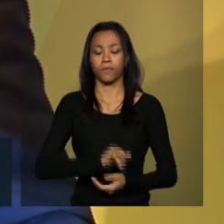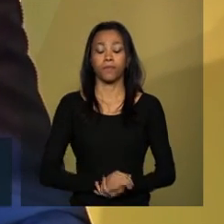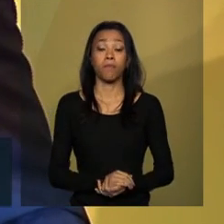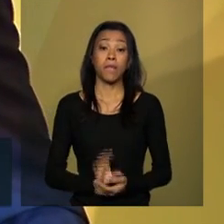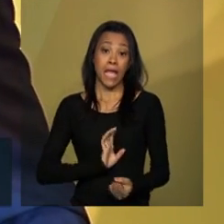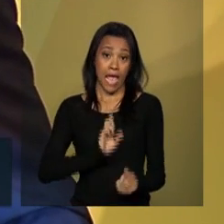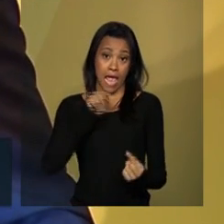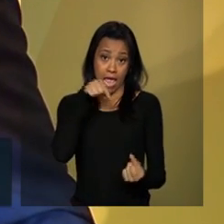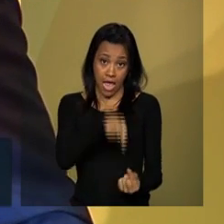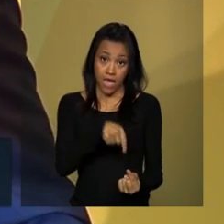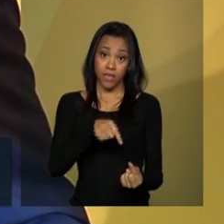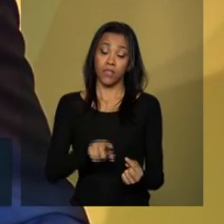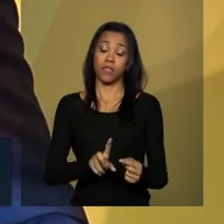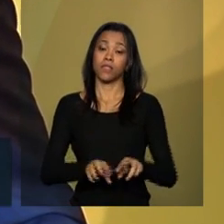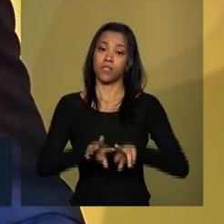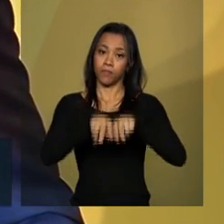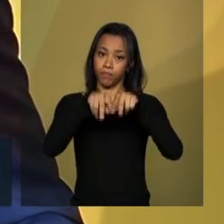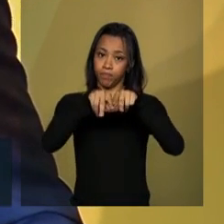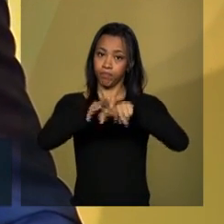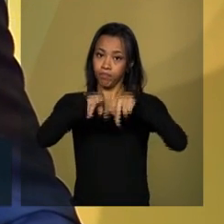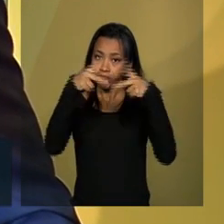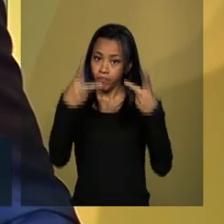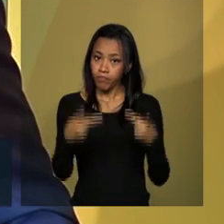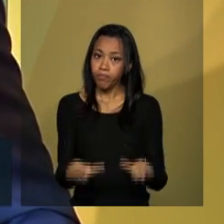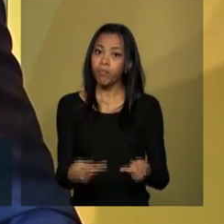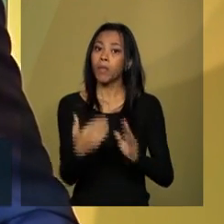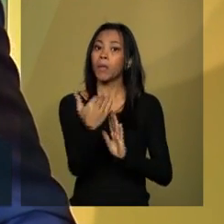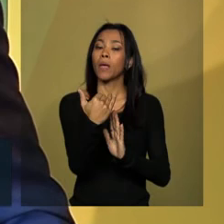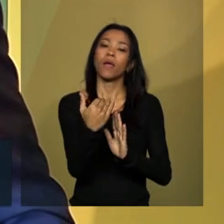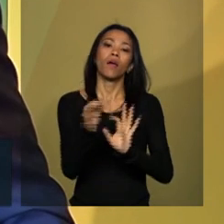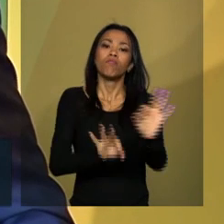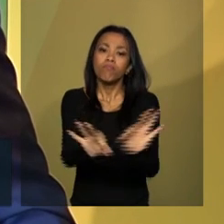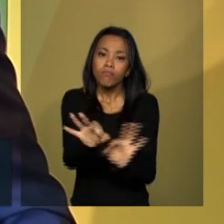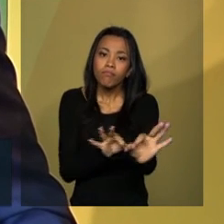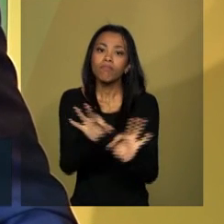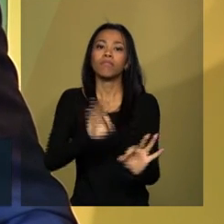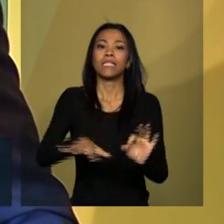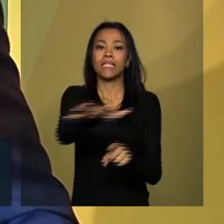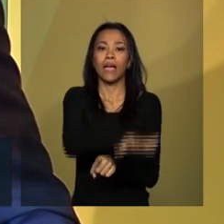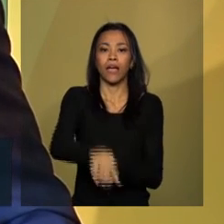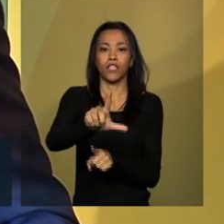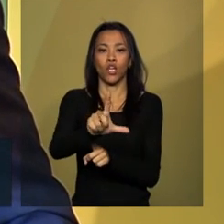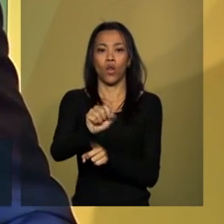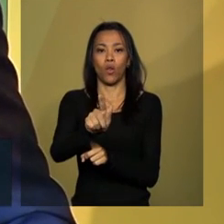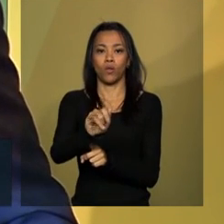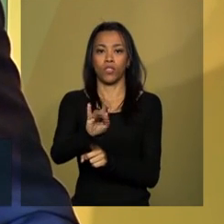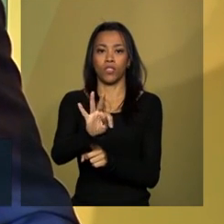Esse programa de logística e as iniciativas governamentais